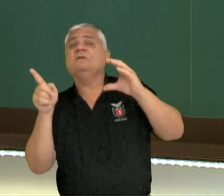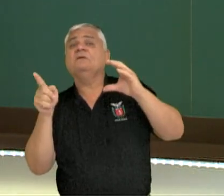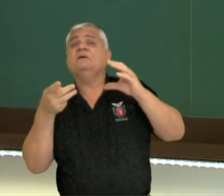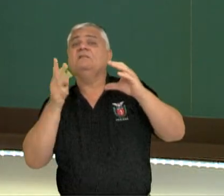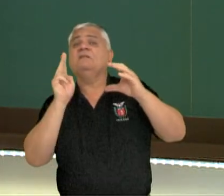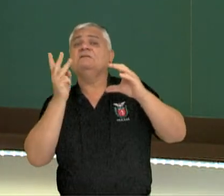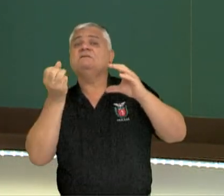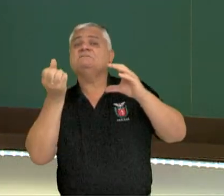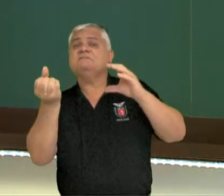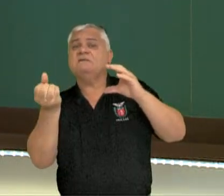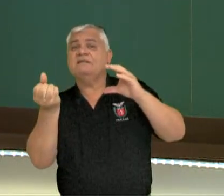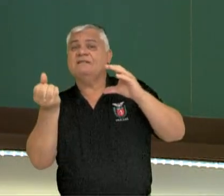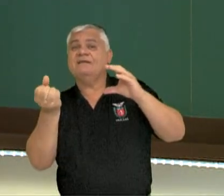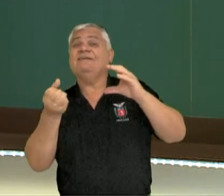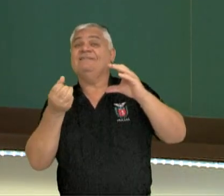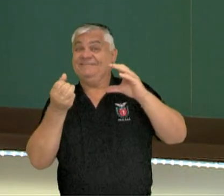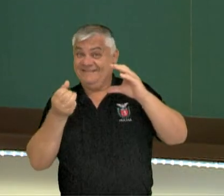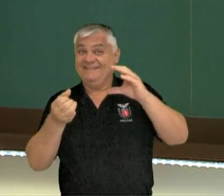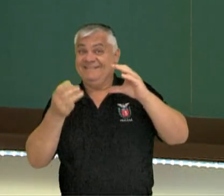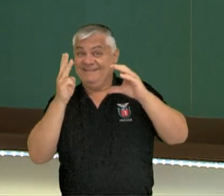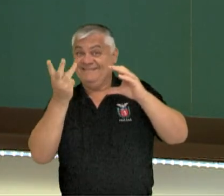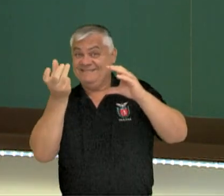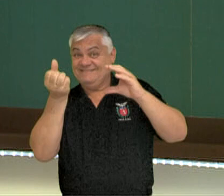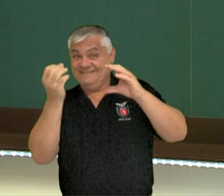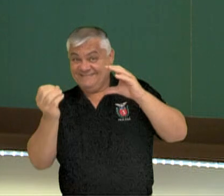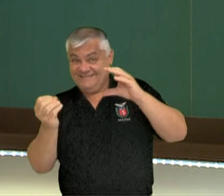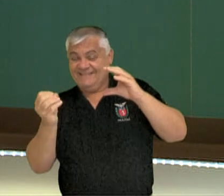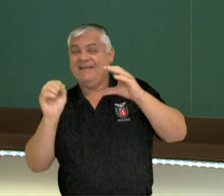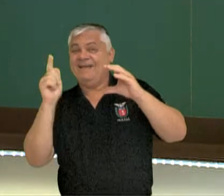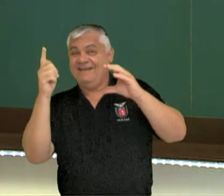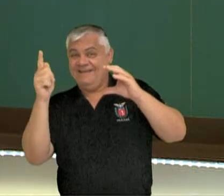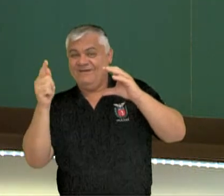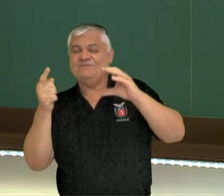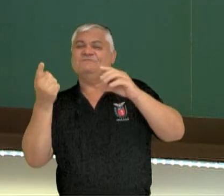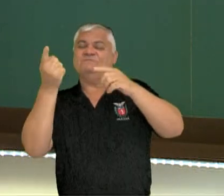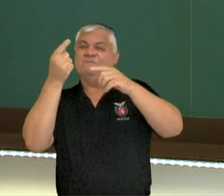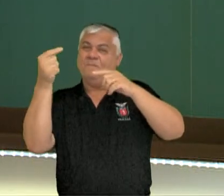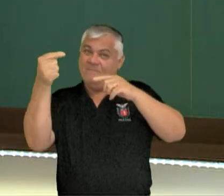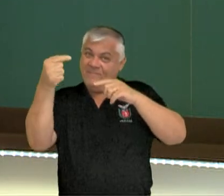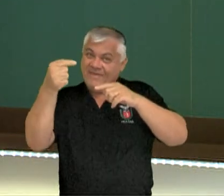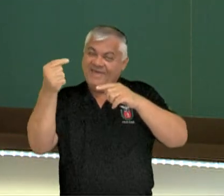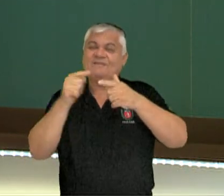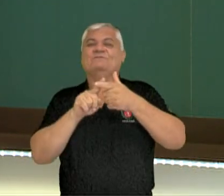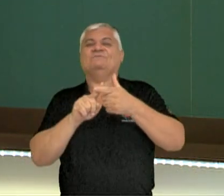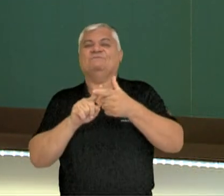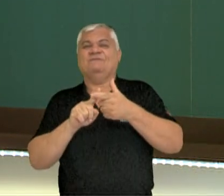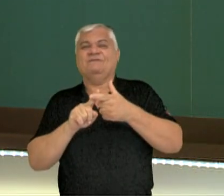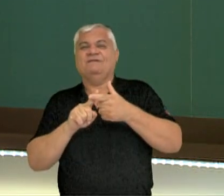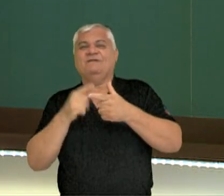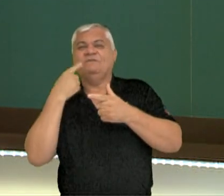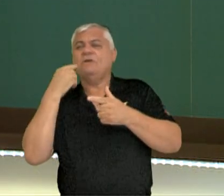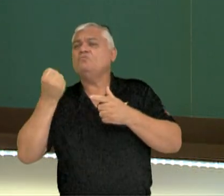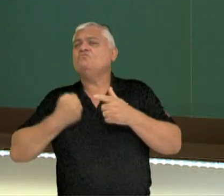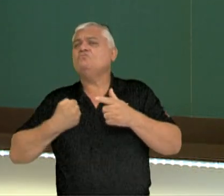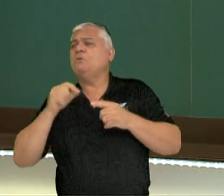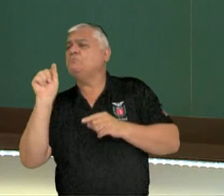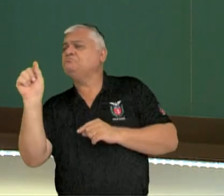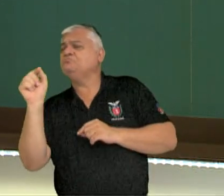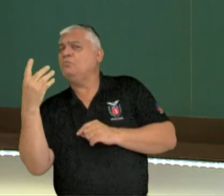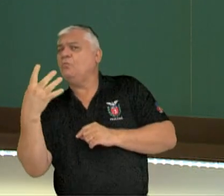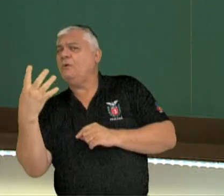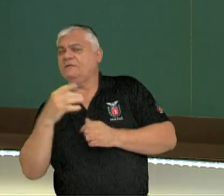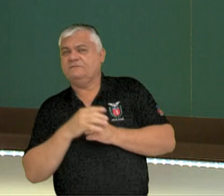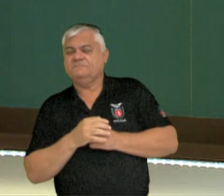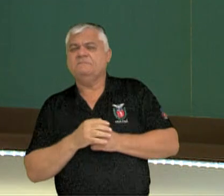de 360 graus. Então, vou fazer 360 graus menos o ângulo que eu tenho lá no quarto quadrante. Fazendo